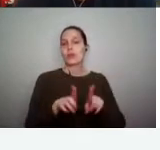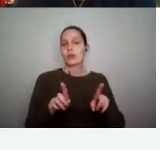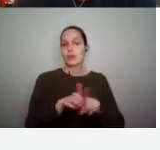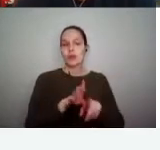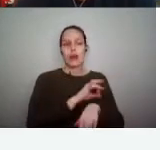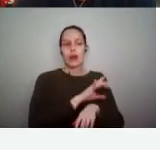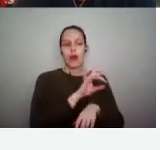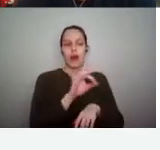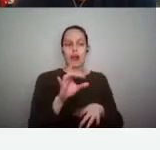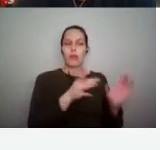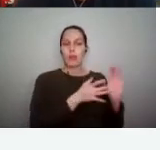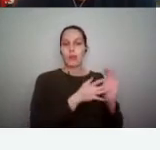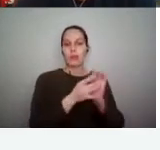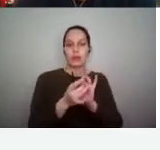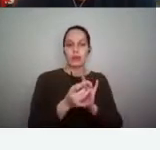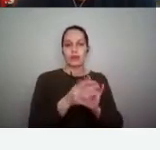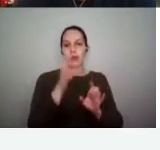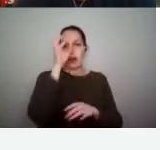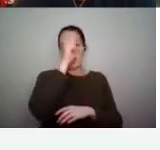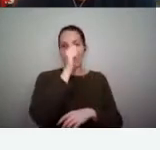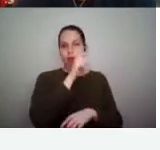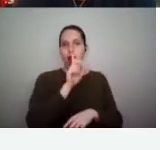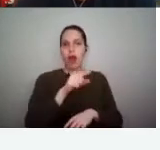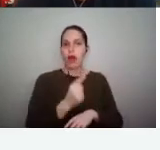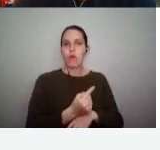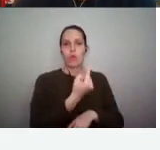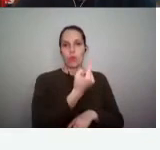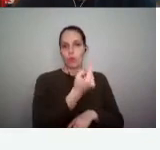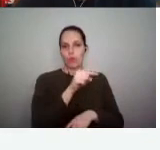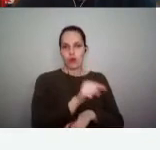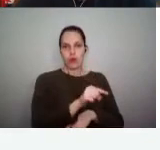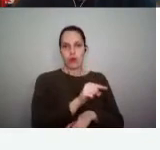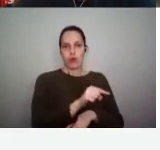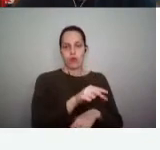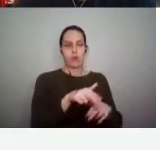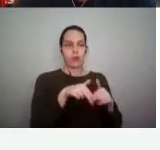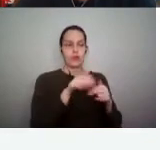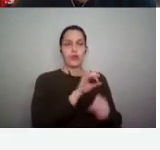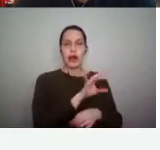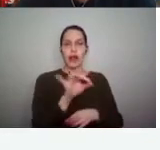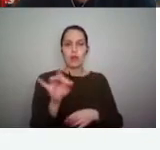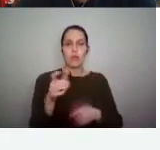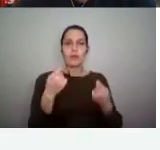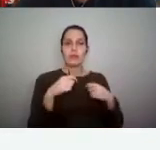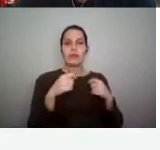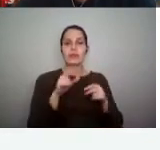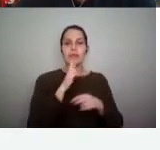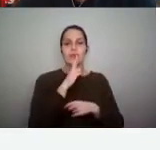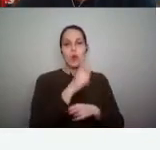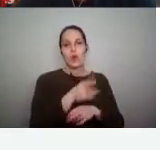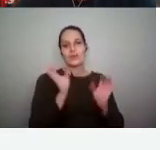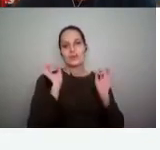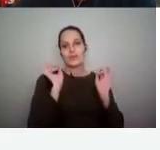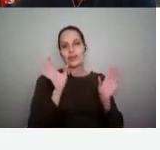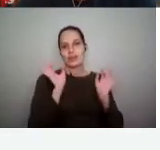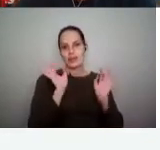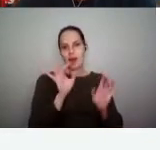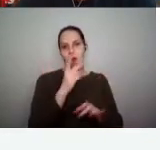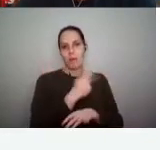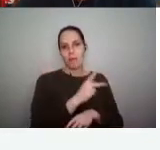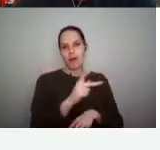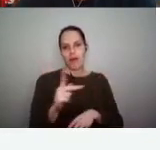de aprendizagem ela é única, né? Por isso elas exigem respostas diferenciadas. A gente que tem assim bastante